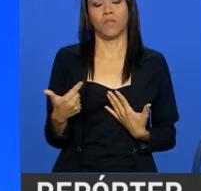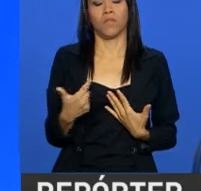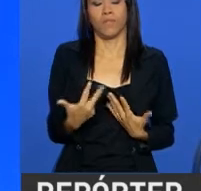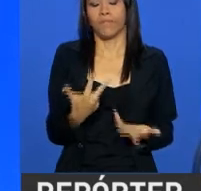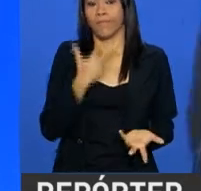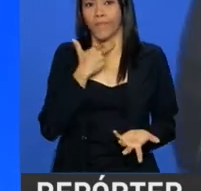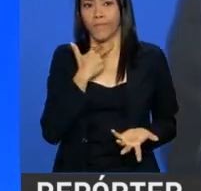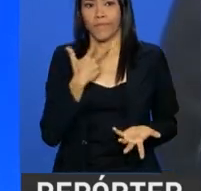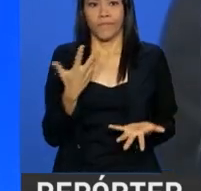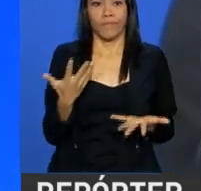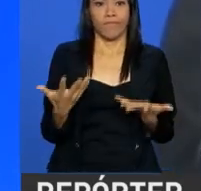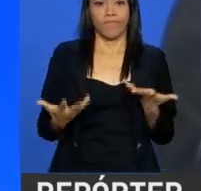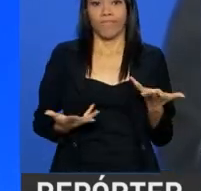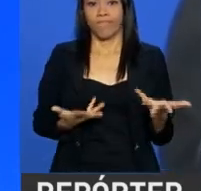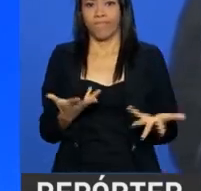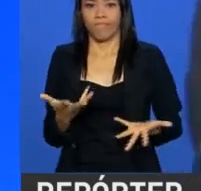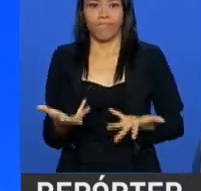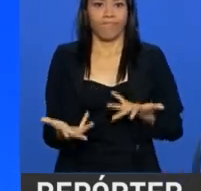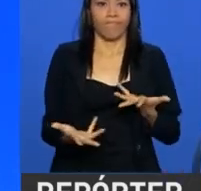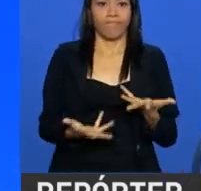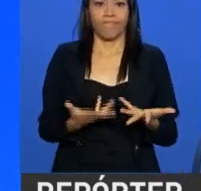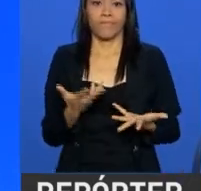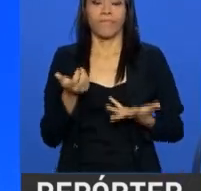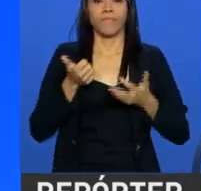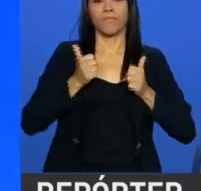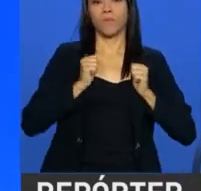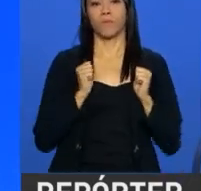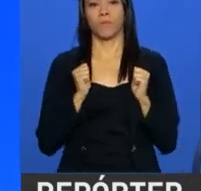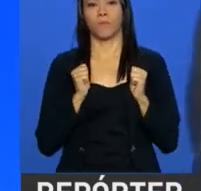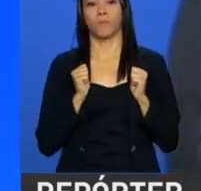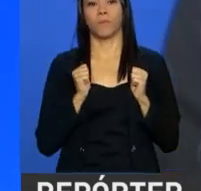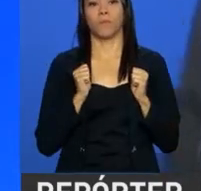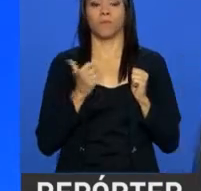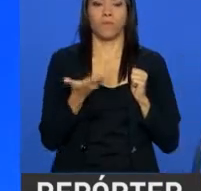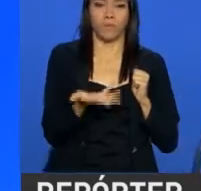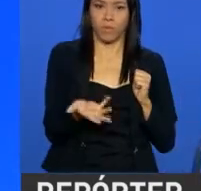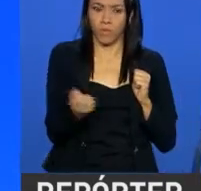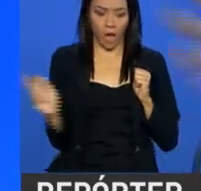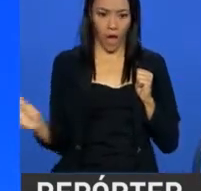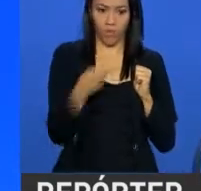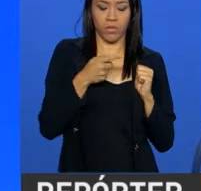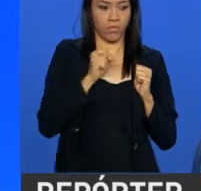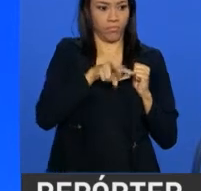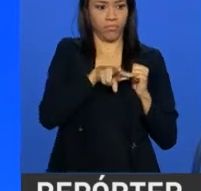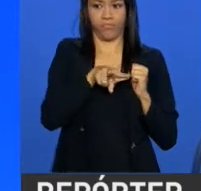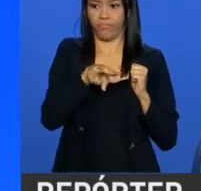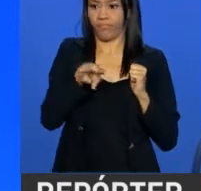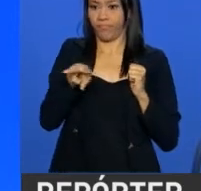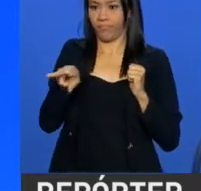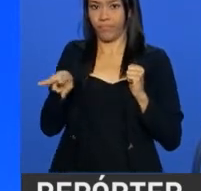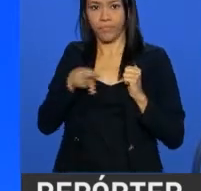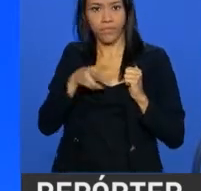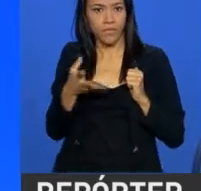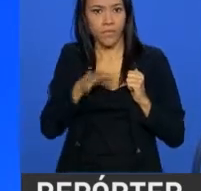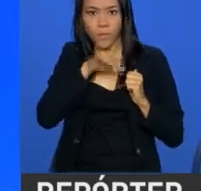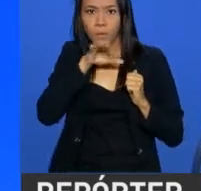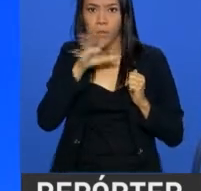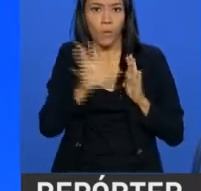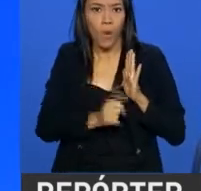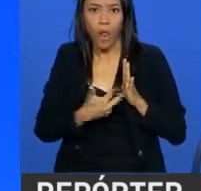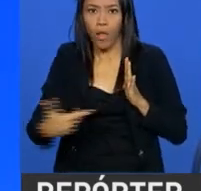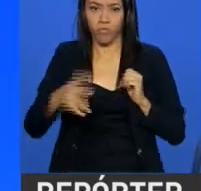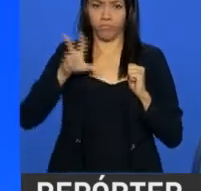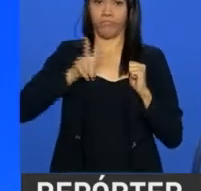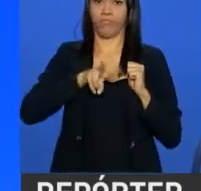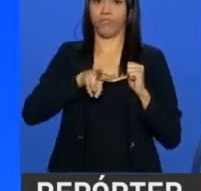pode a aquietasse em face daquilo que é mal produzido mas também não